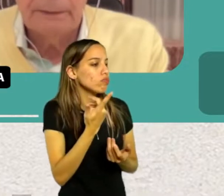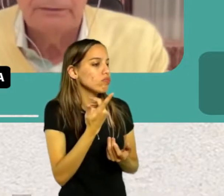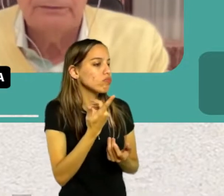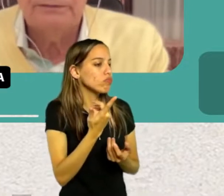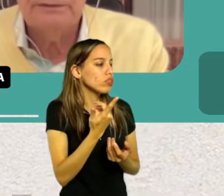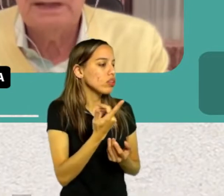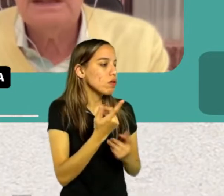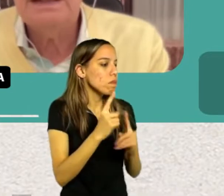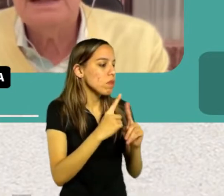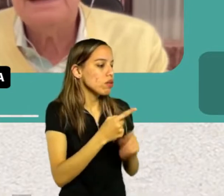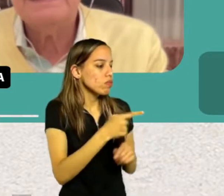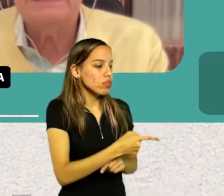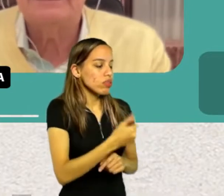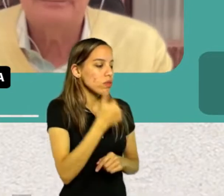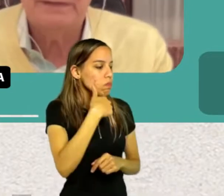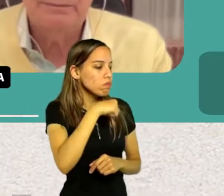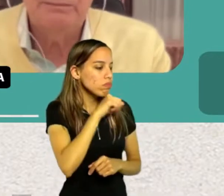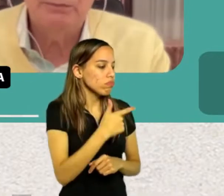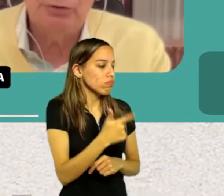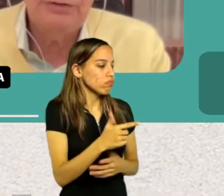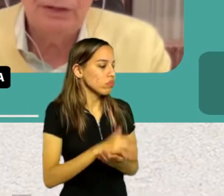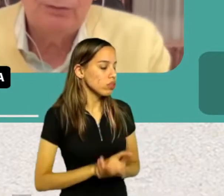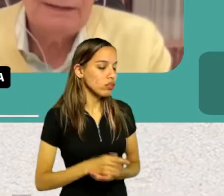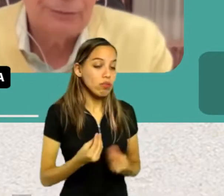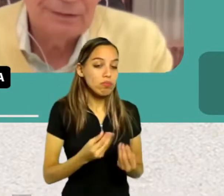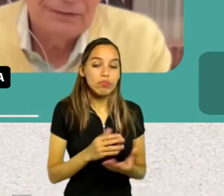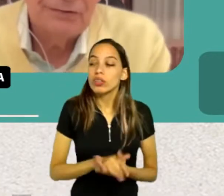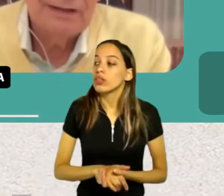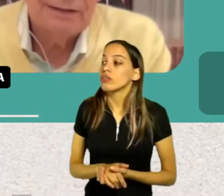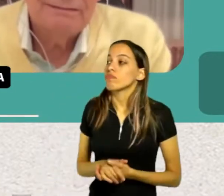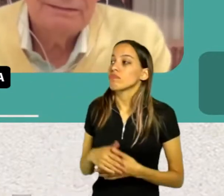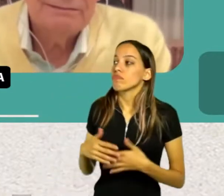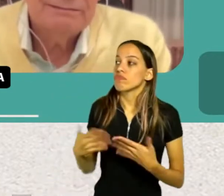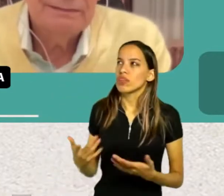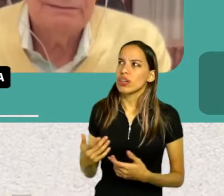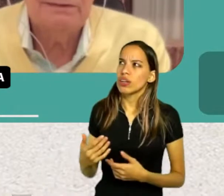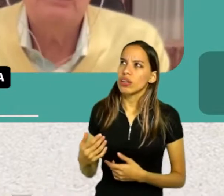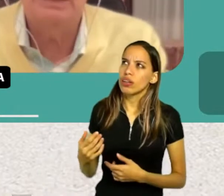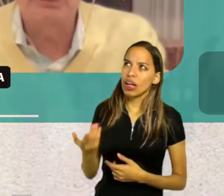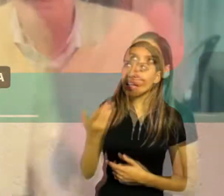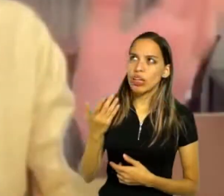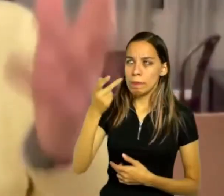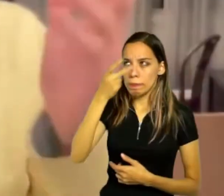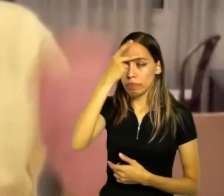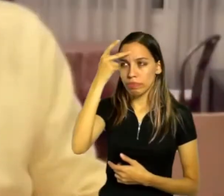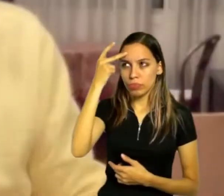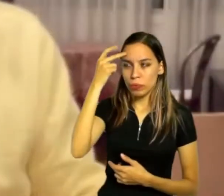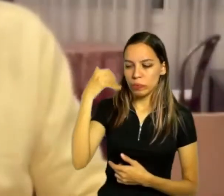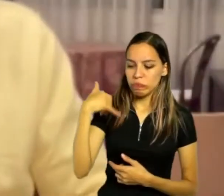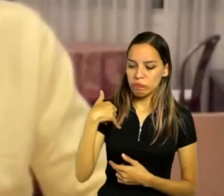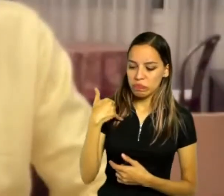Olha, a criança... Minha mãe morou, tinha 4 anos, né? Então, eu lembro da minha